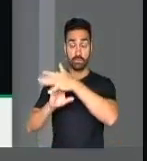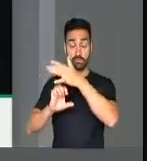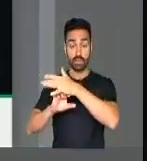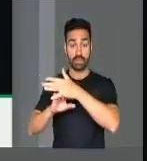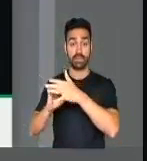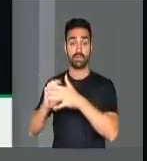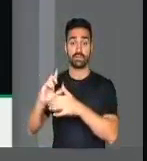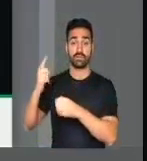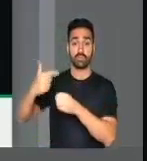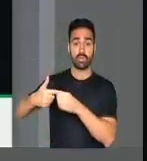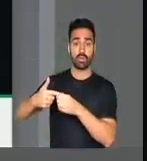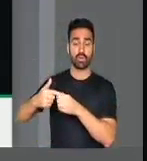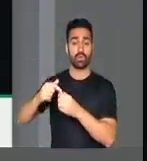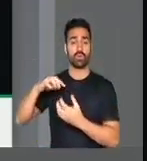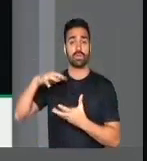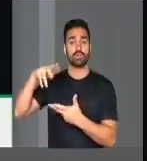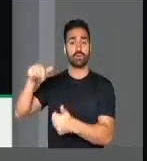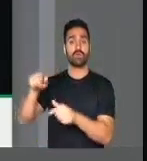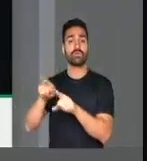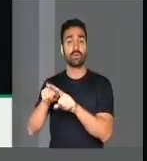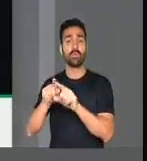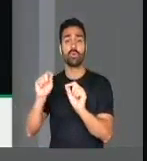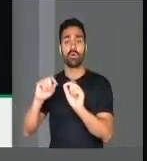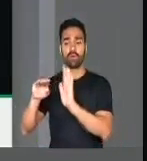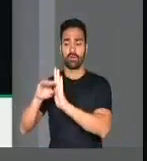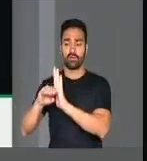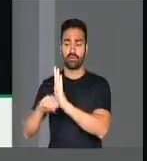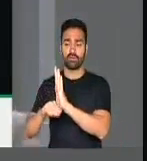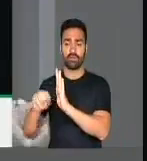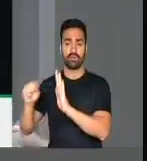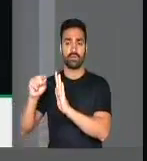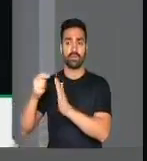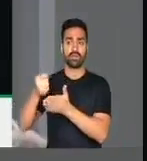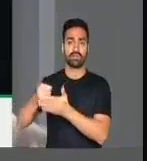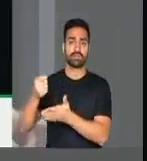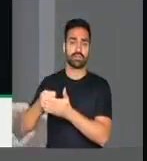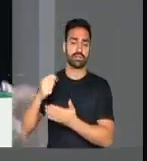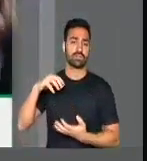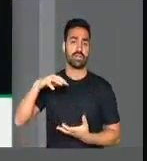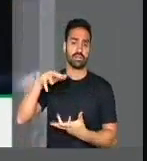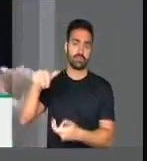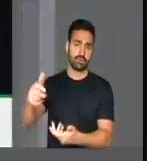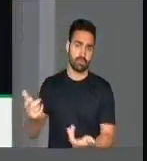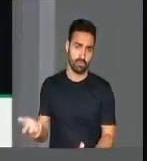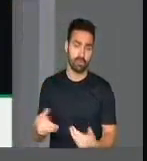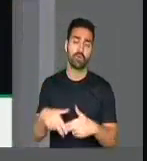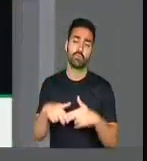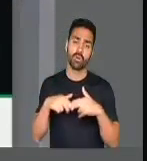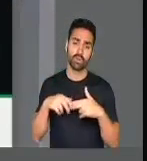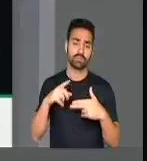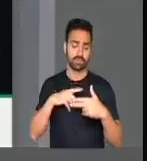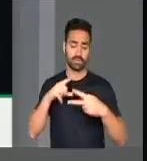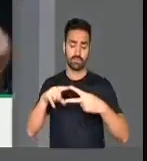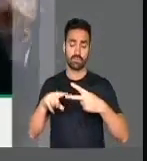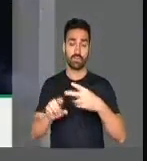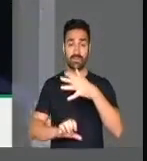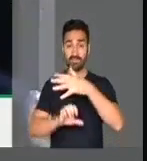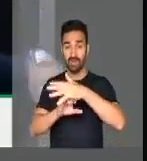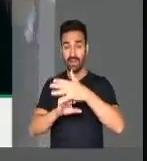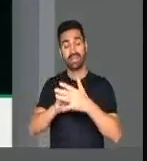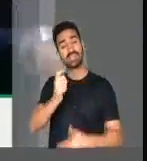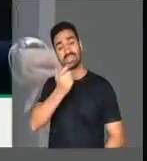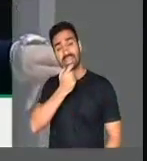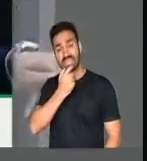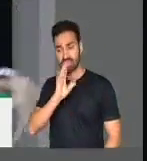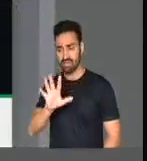petróleo internacionais e também as exigências ambientais. Consequência disso é que duas empresas inglesas,